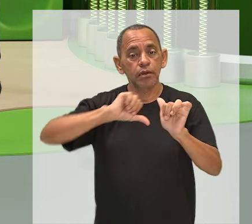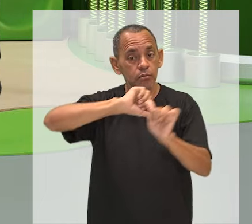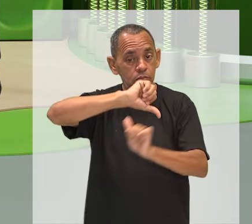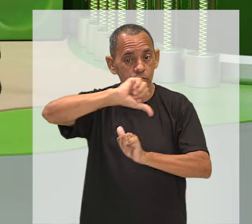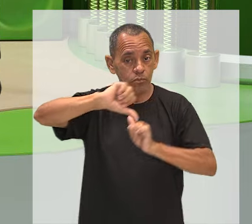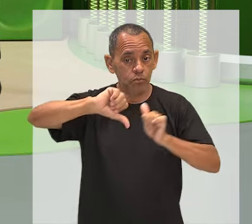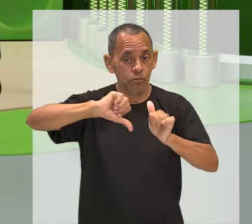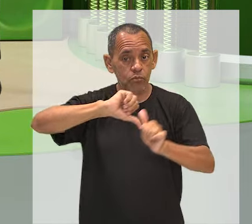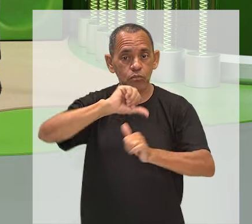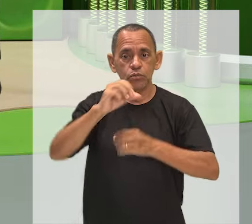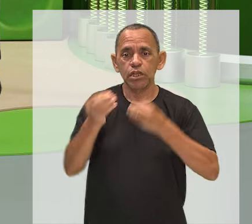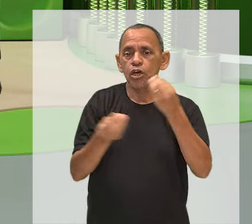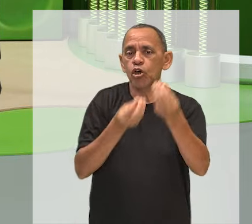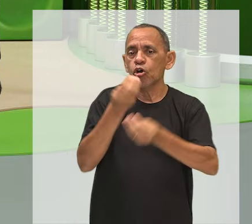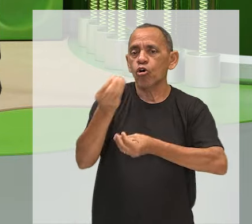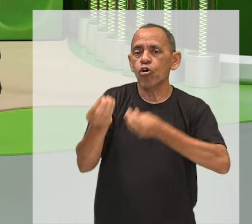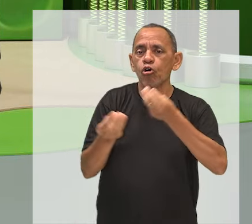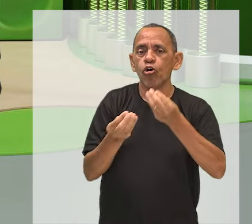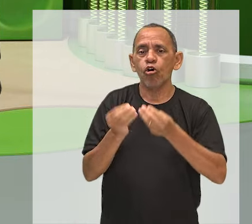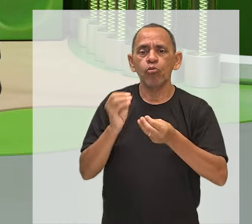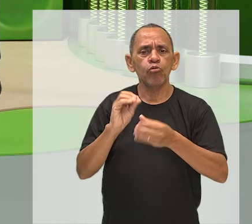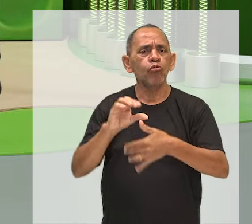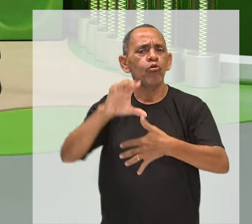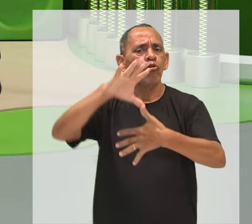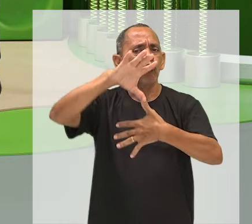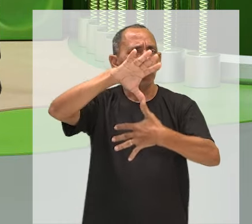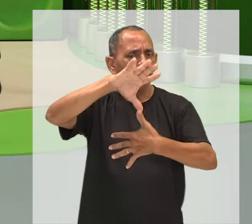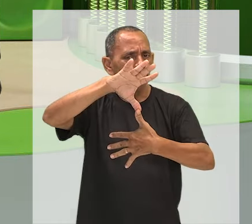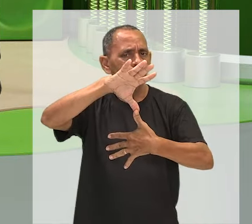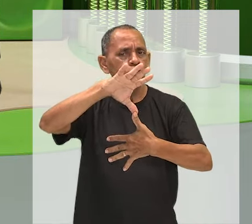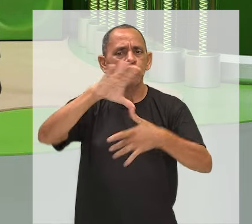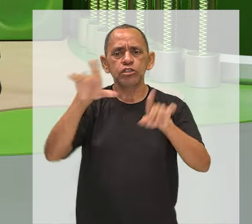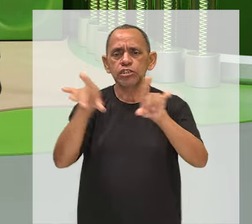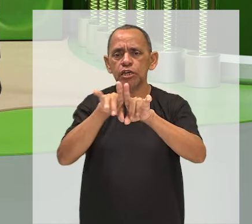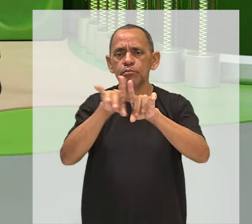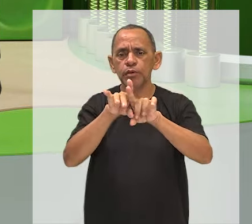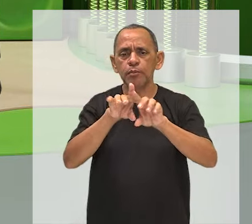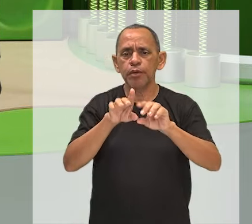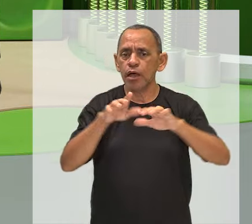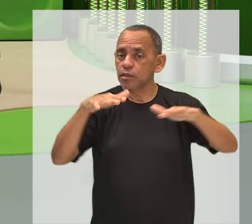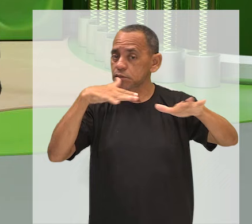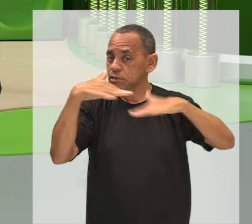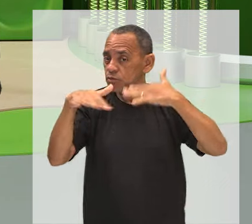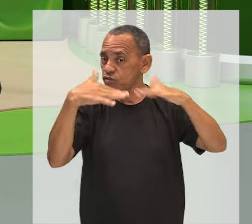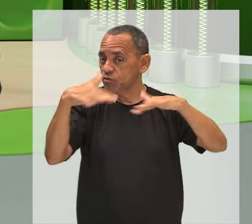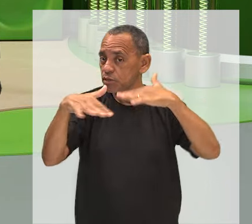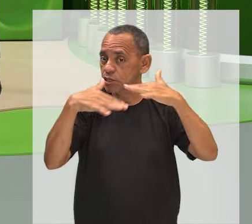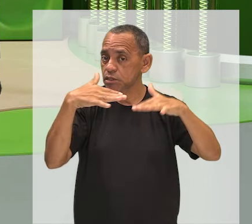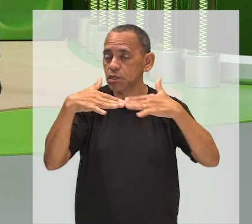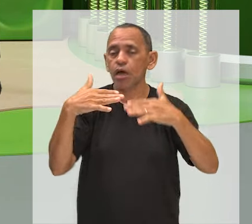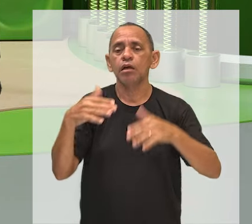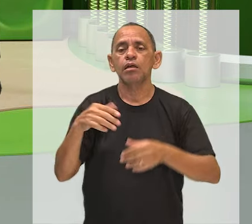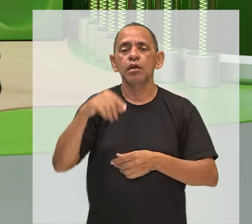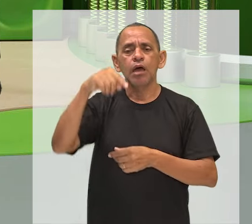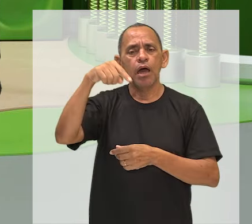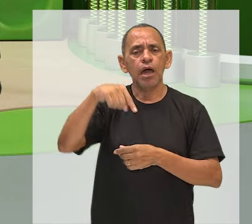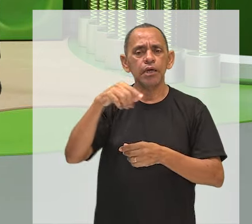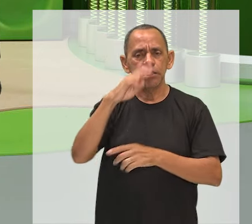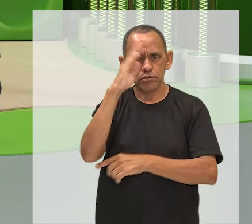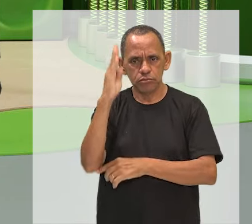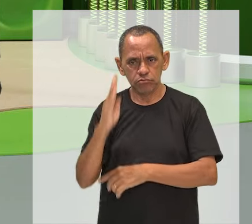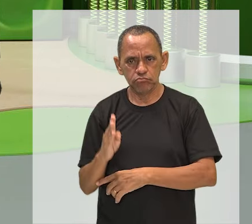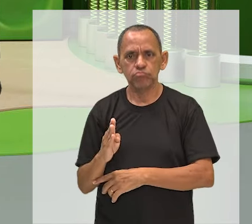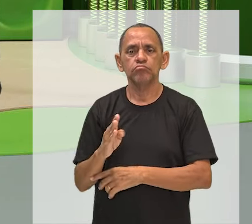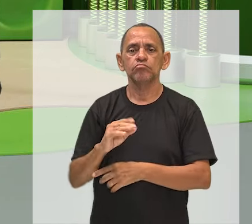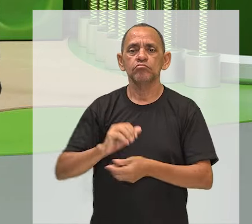para o interior do continente, né, para mover os rios voadores. Então, ela traz toda essa umidade para cá, para dentro